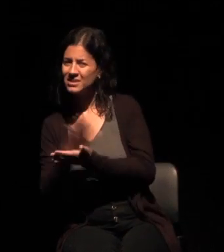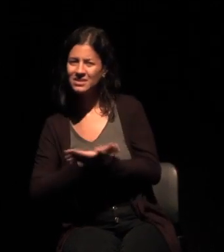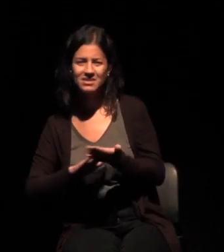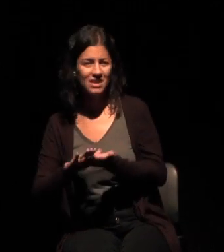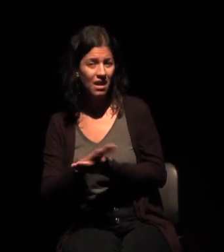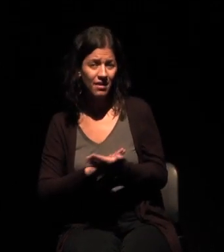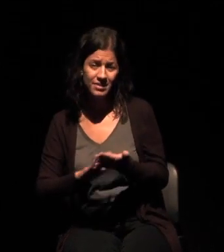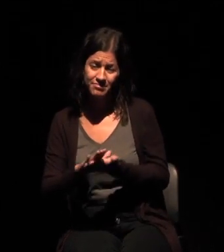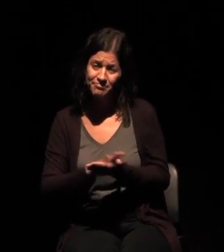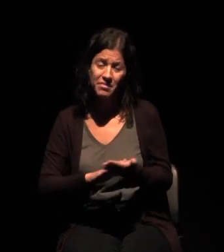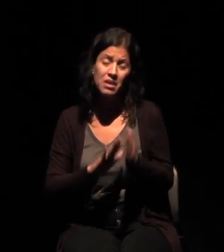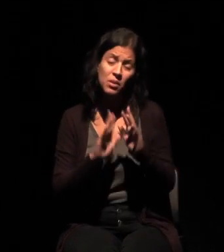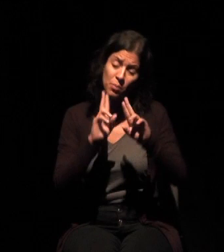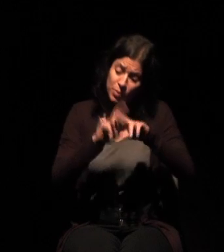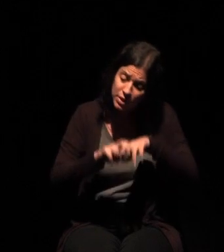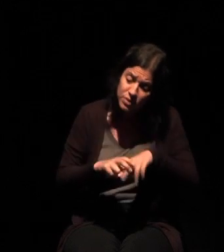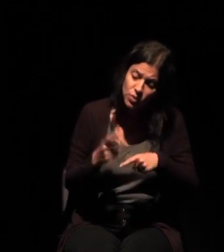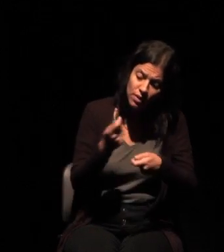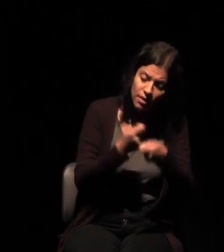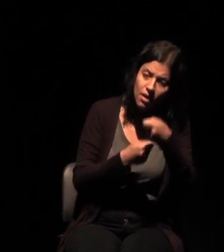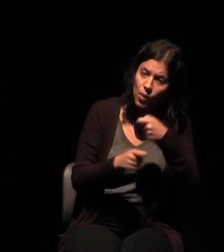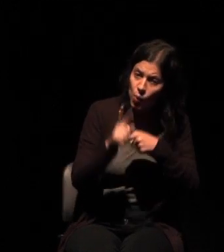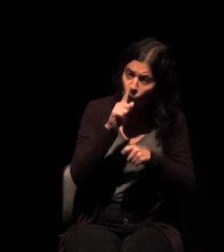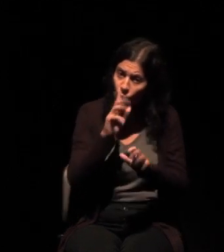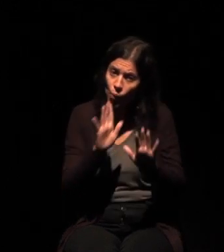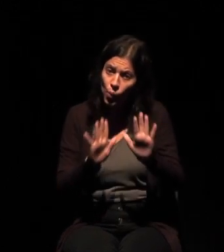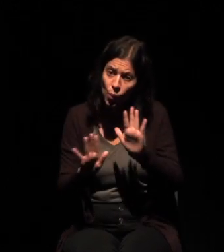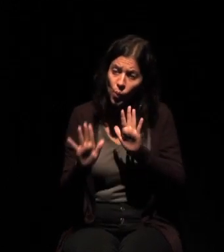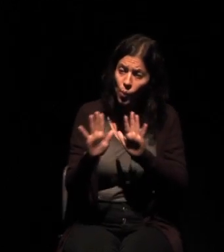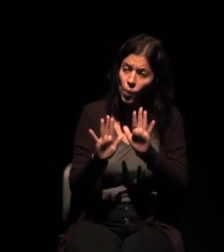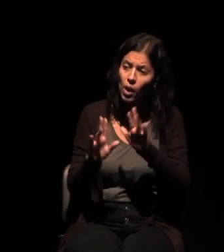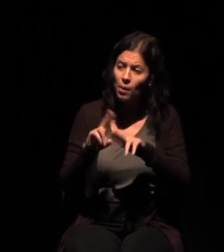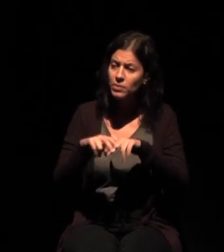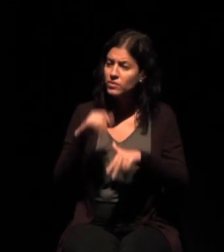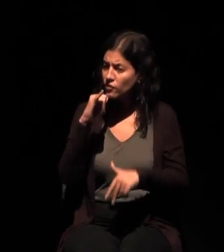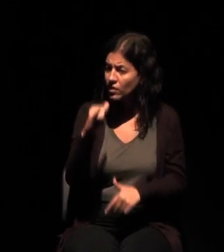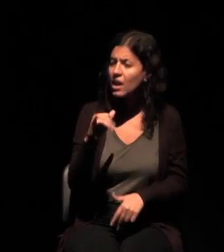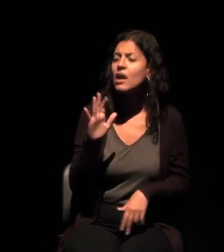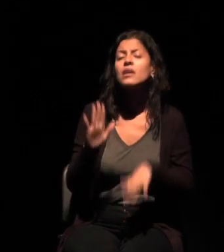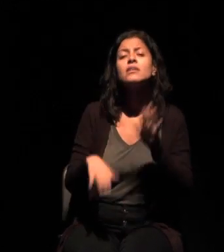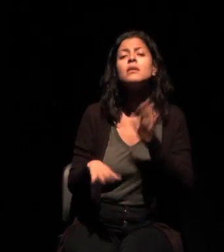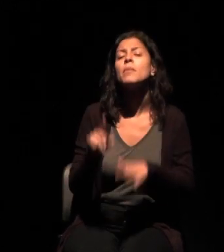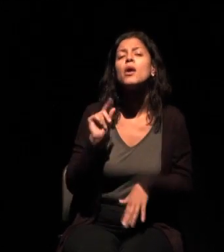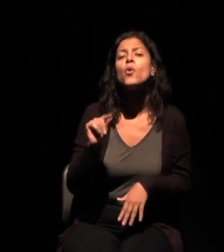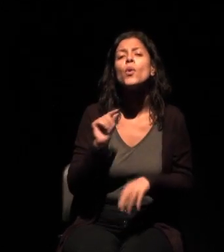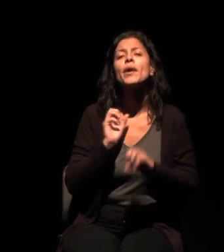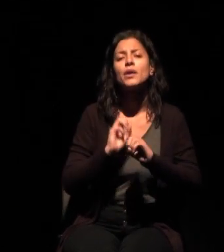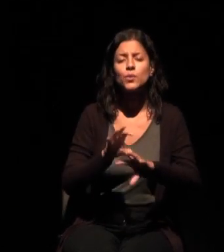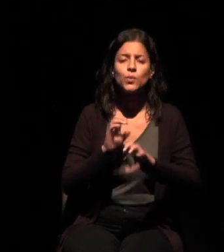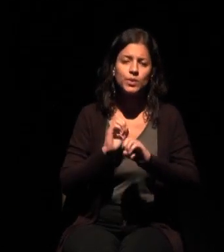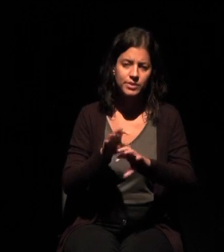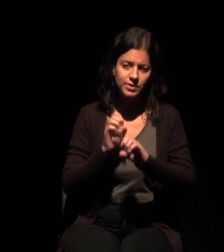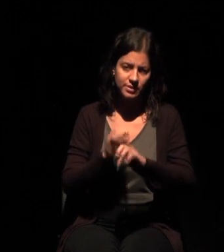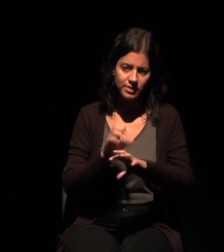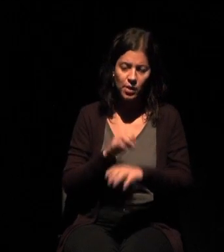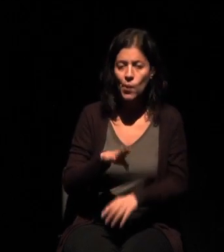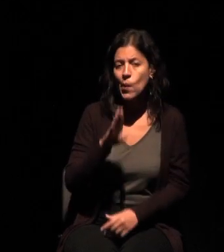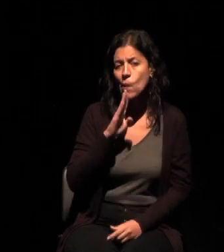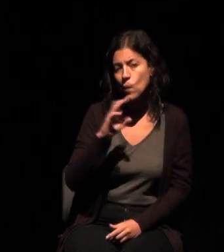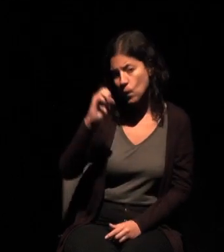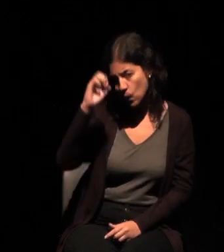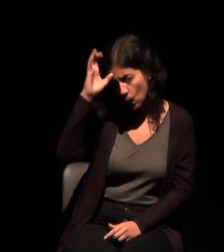que é muito cuidada e desporto mistérios que queria dizer é é questão da educação enquanto e do conhecimento